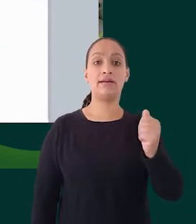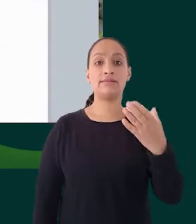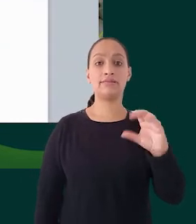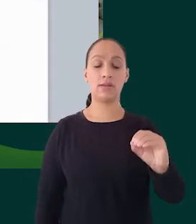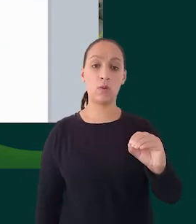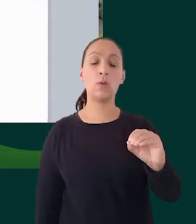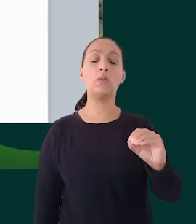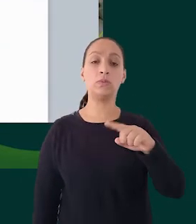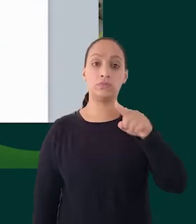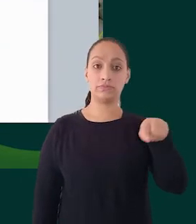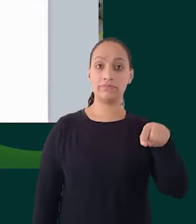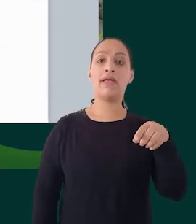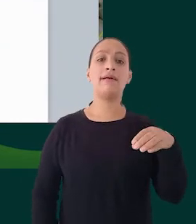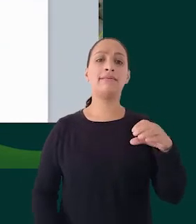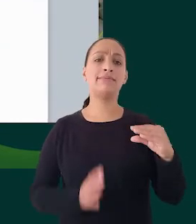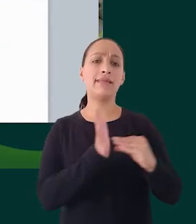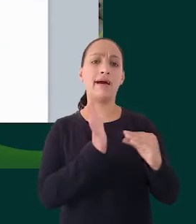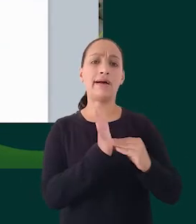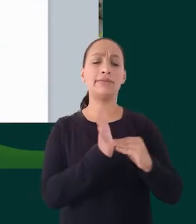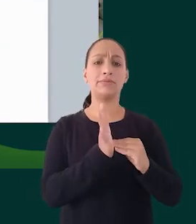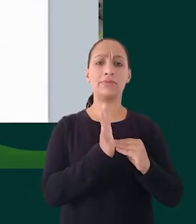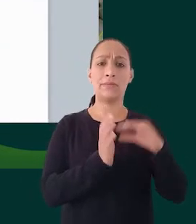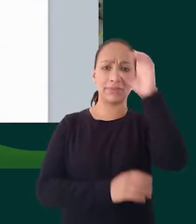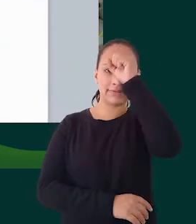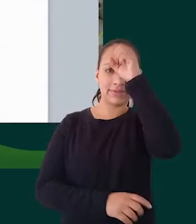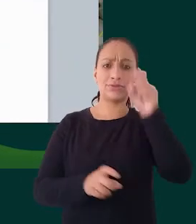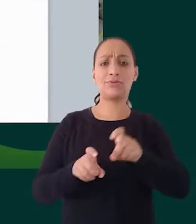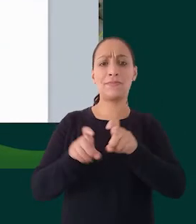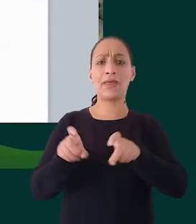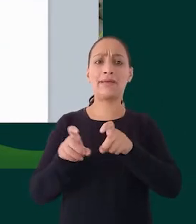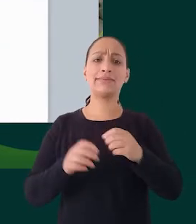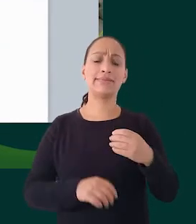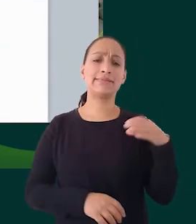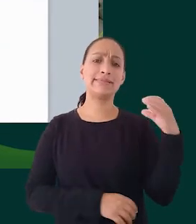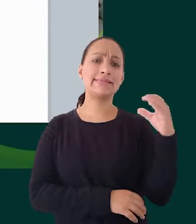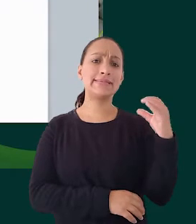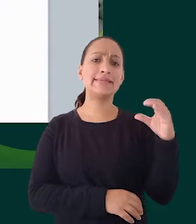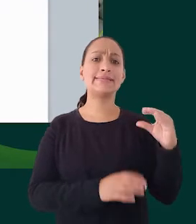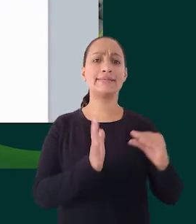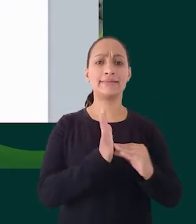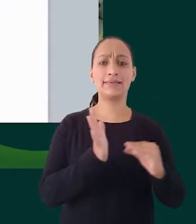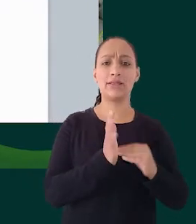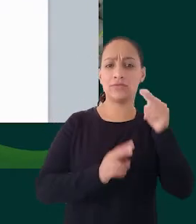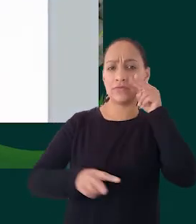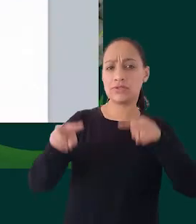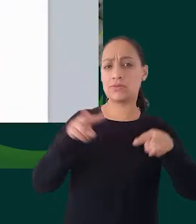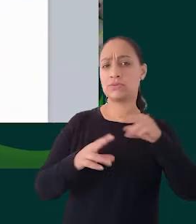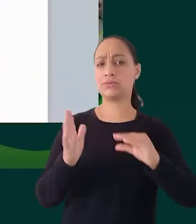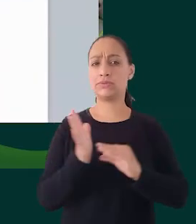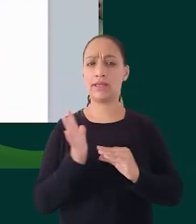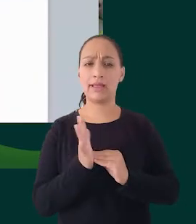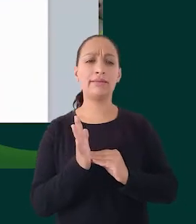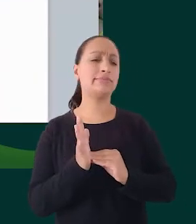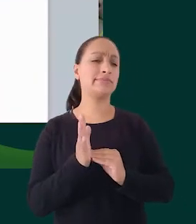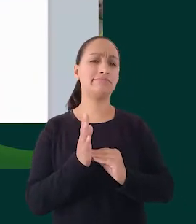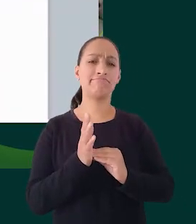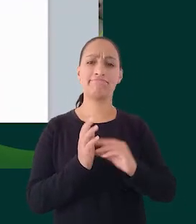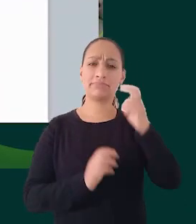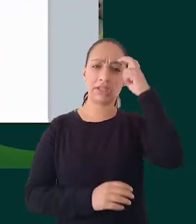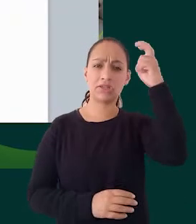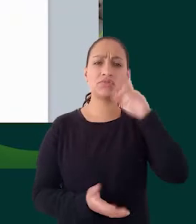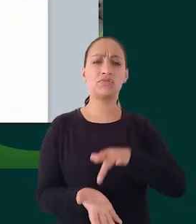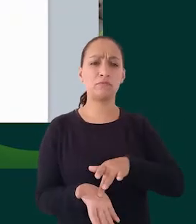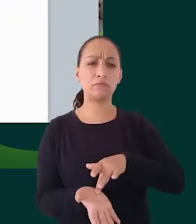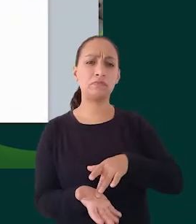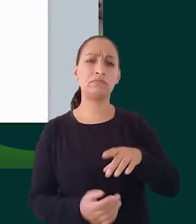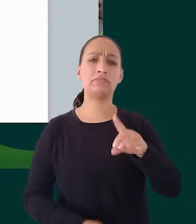dados, inteligência artificial, deep learning, dentre outras coisas, tá? Eu vou